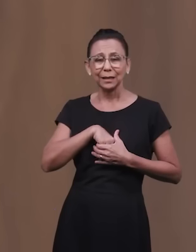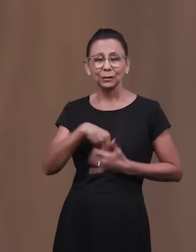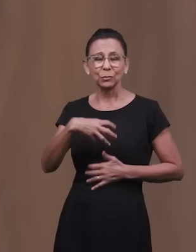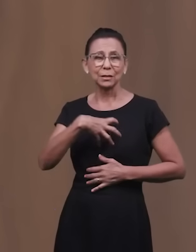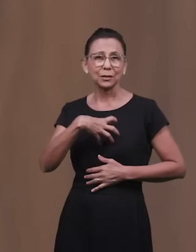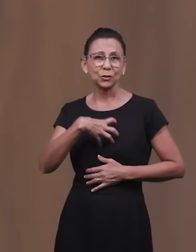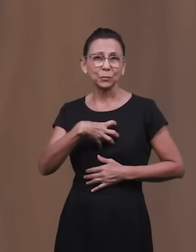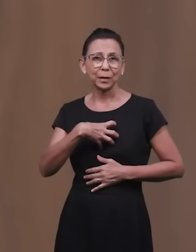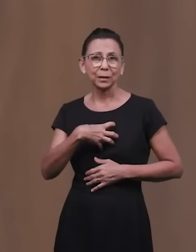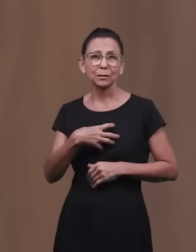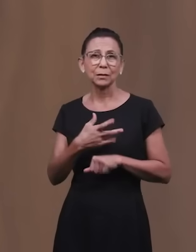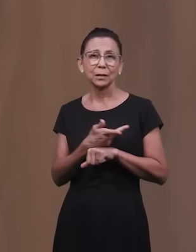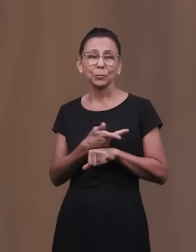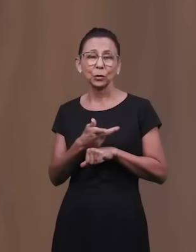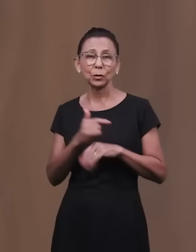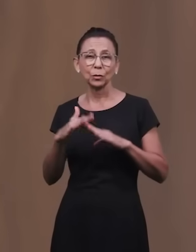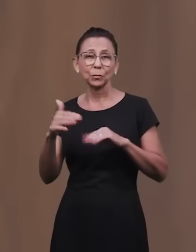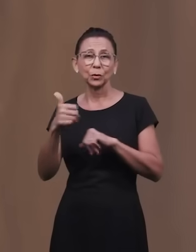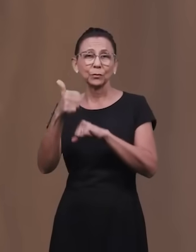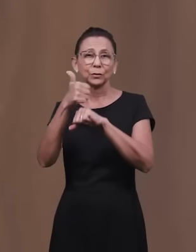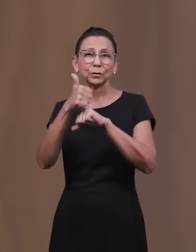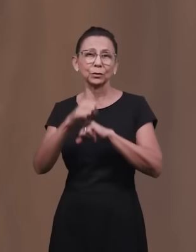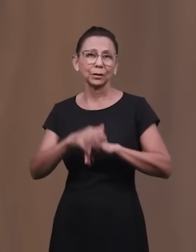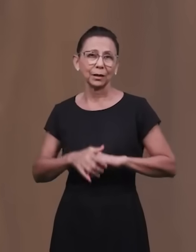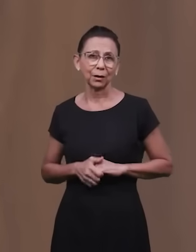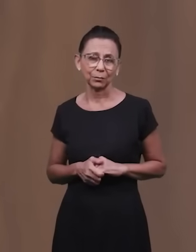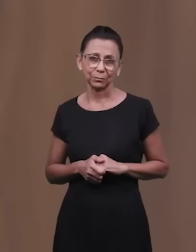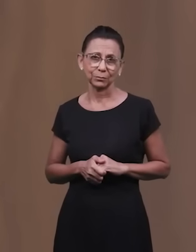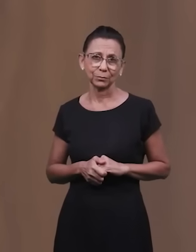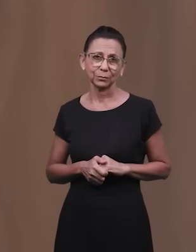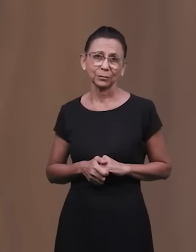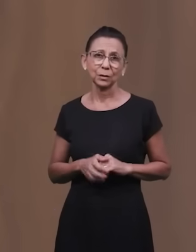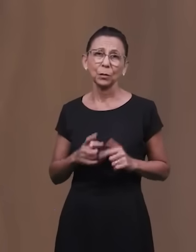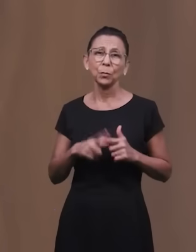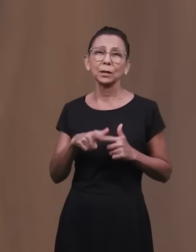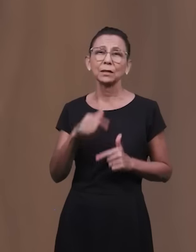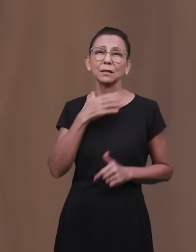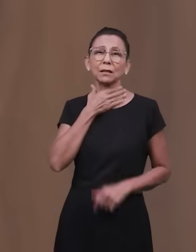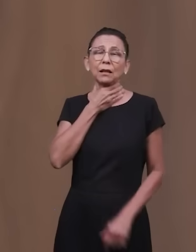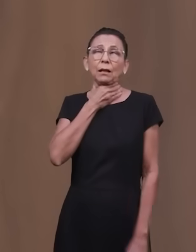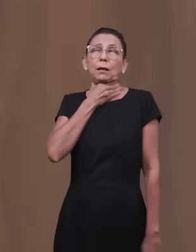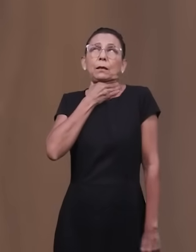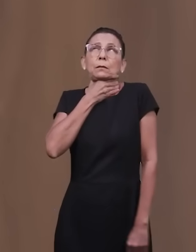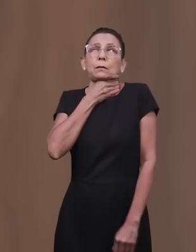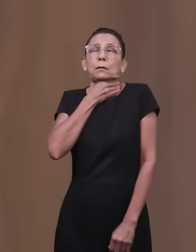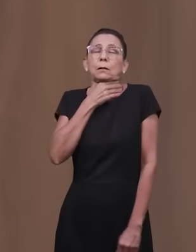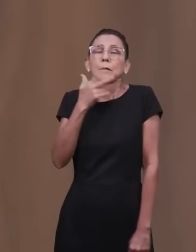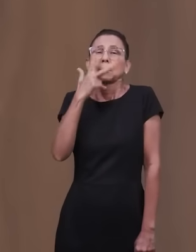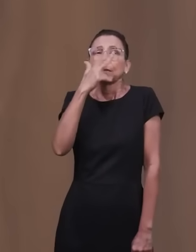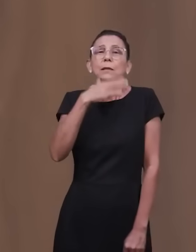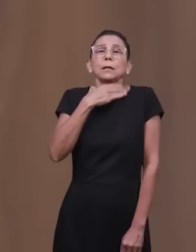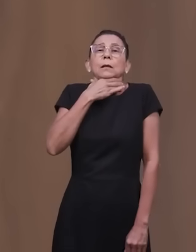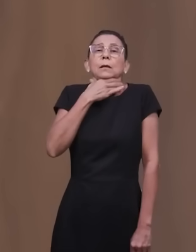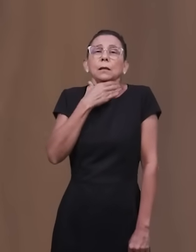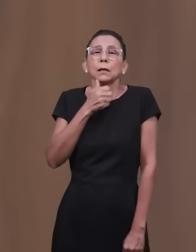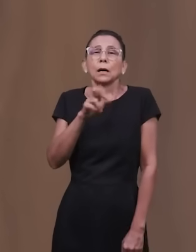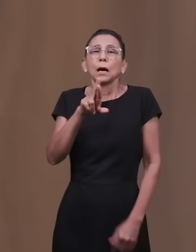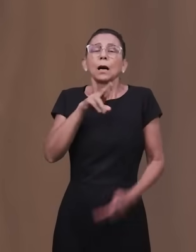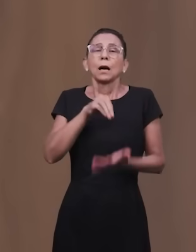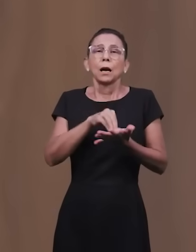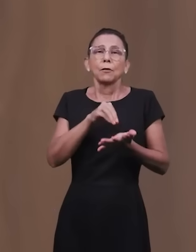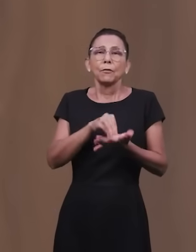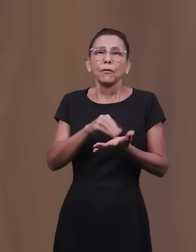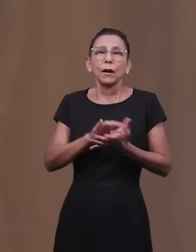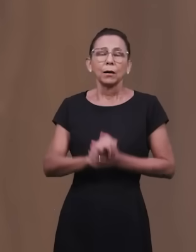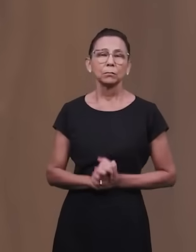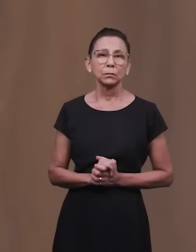você pode ter esse auxílio. Uma outra saída é você entender o que é que tanto te sufoca. O que é que você gostaria de fazer e não